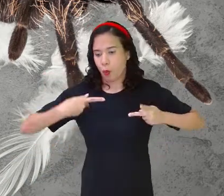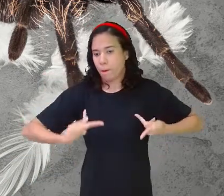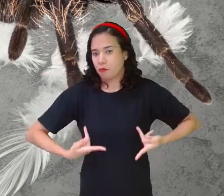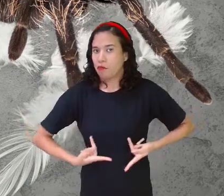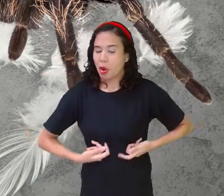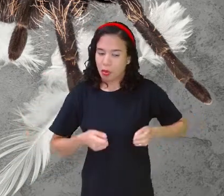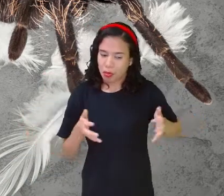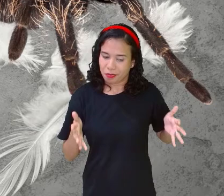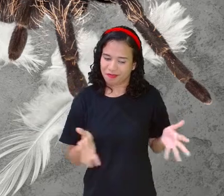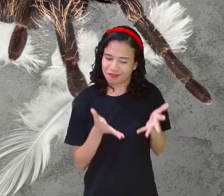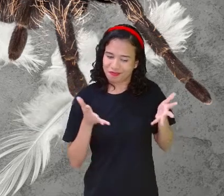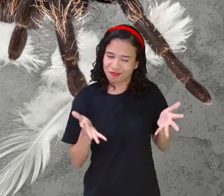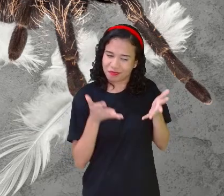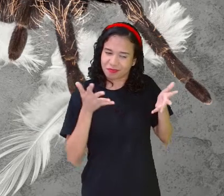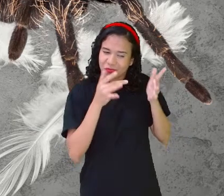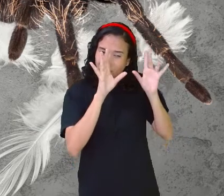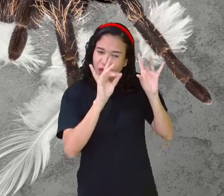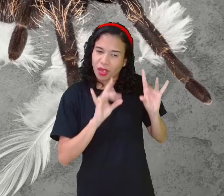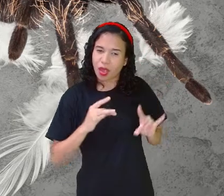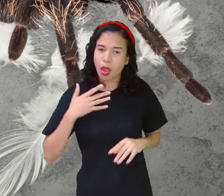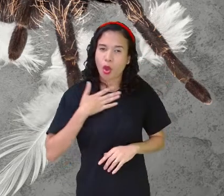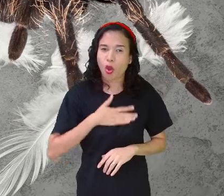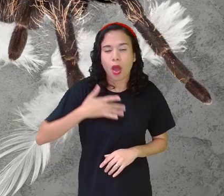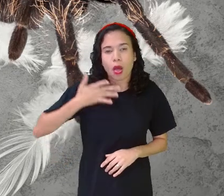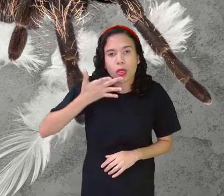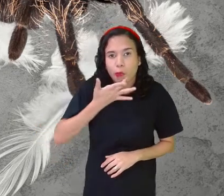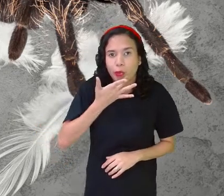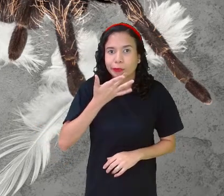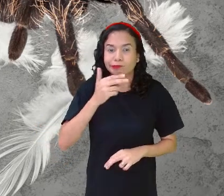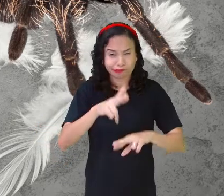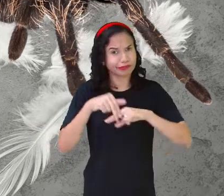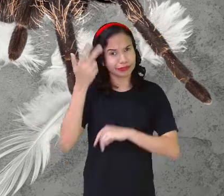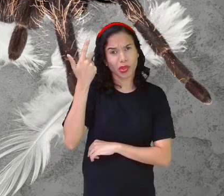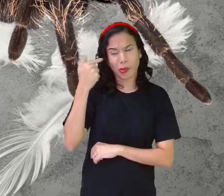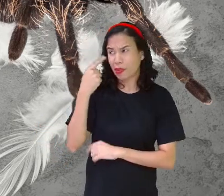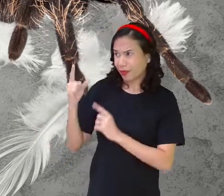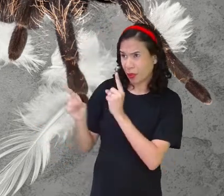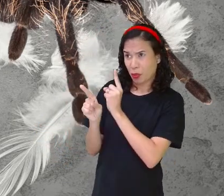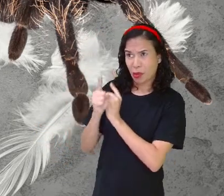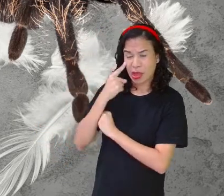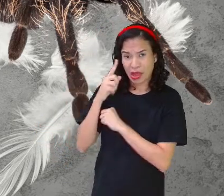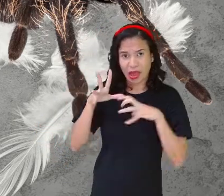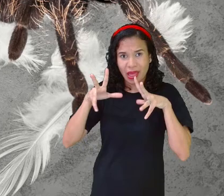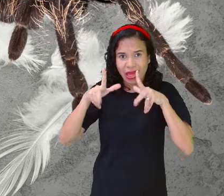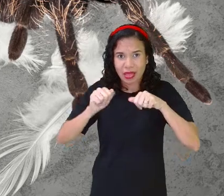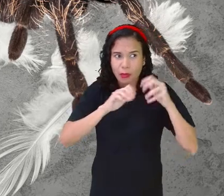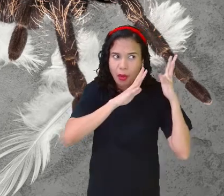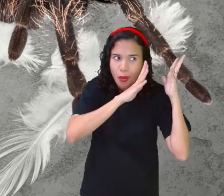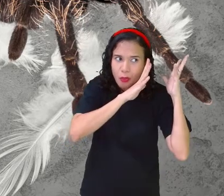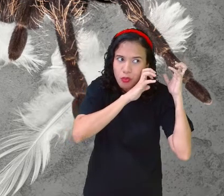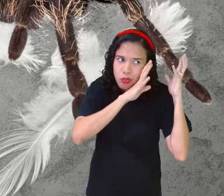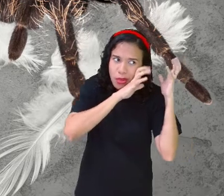parece bastante especial. É muito comum encontrar esses bichos em travesseiros